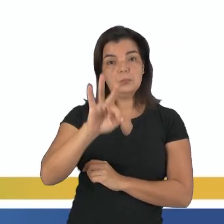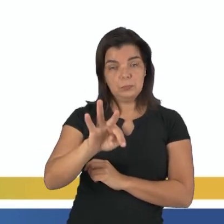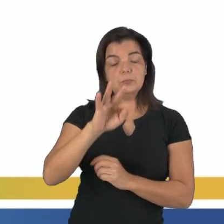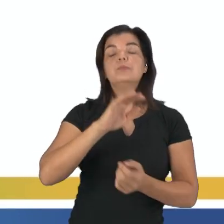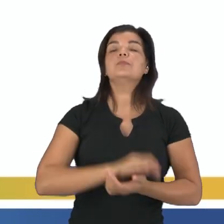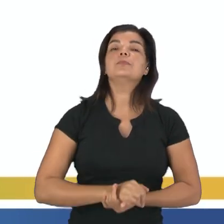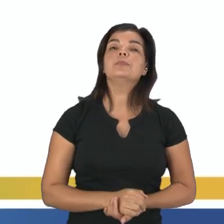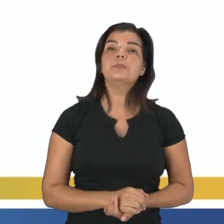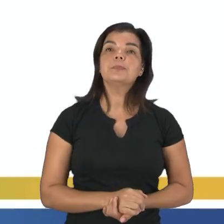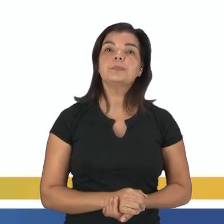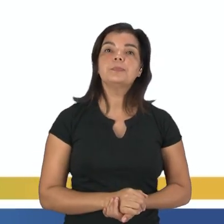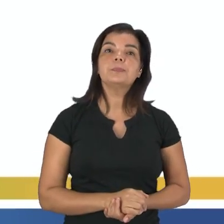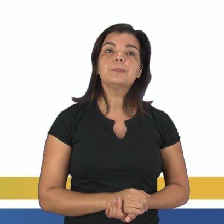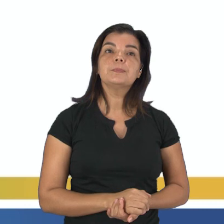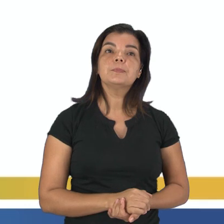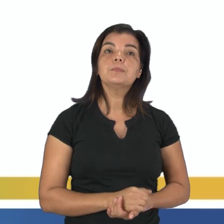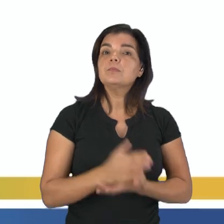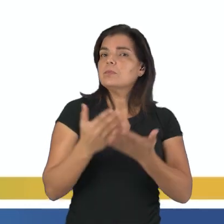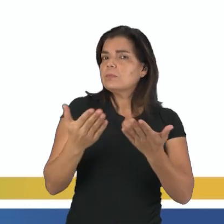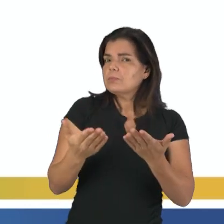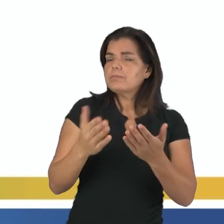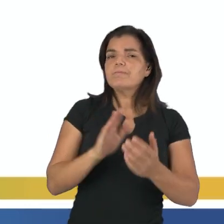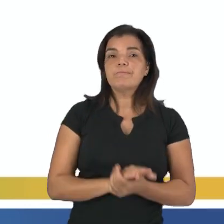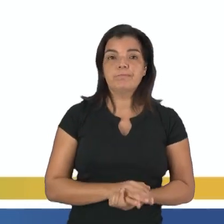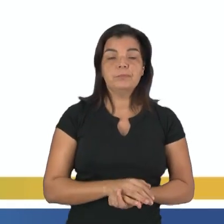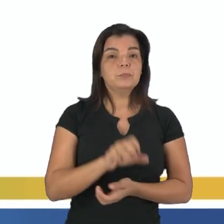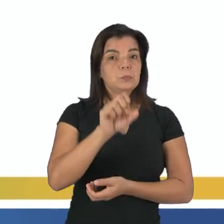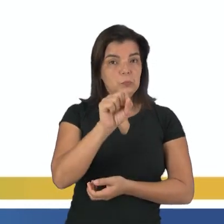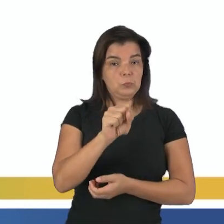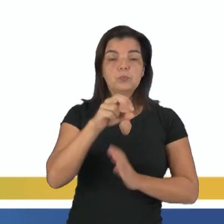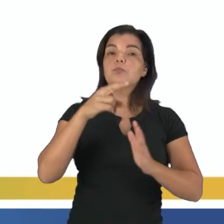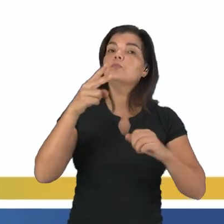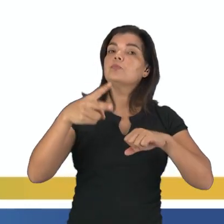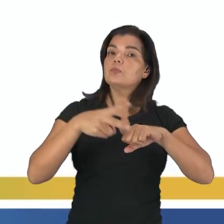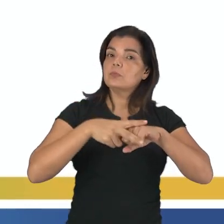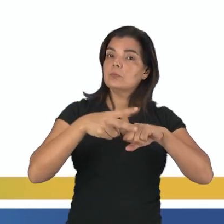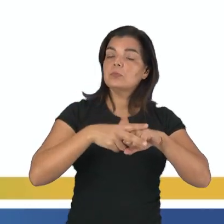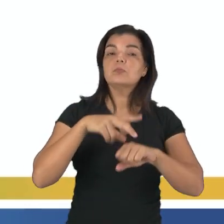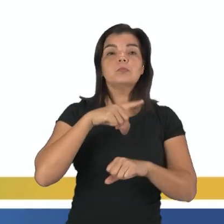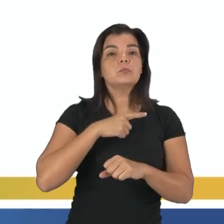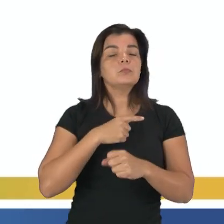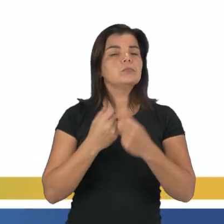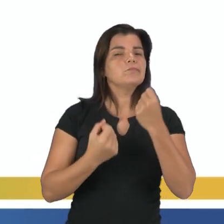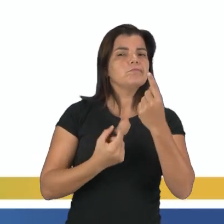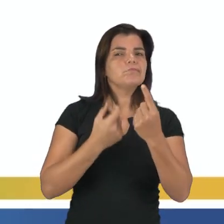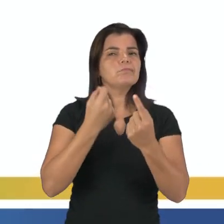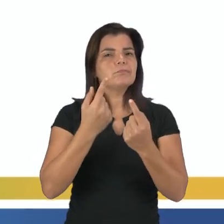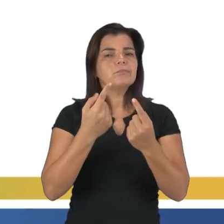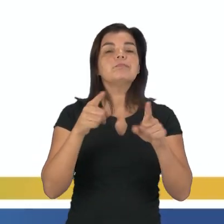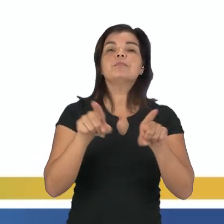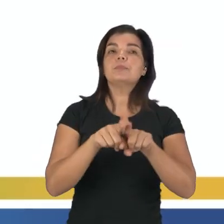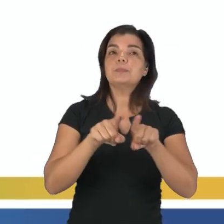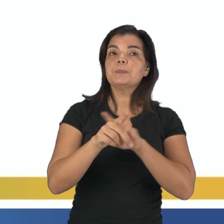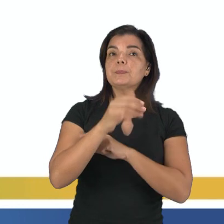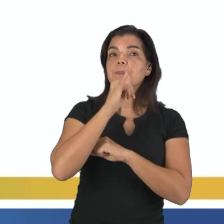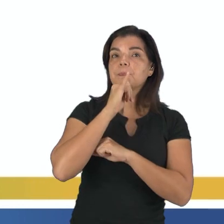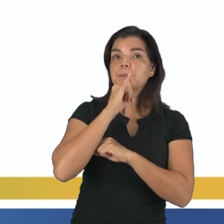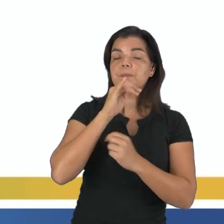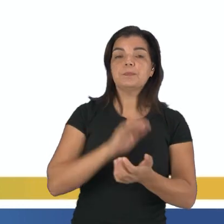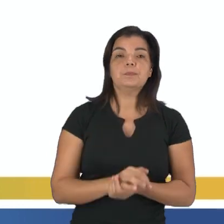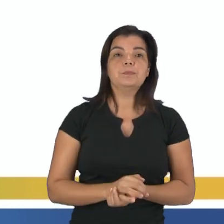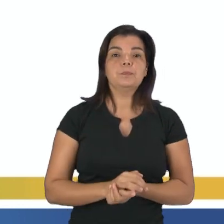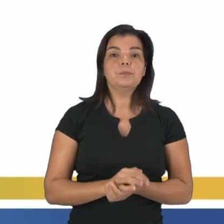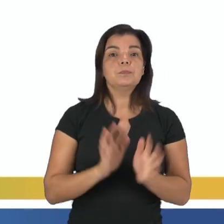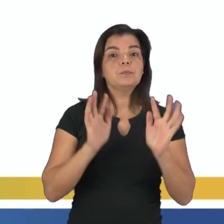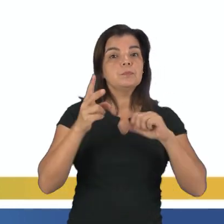ela ou o animalzinho. E quando a gente coloca esse S no verbo, existem algumas exceções. Por exemplo, quando esse verbo termina